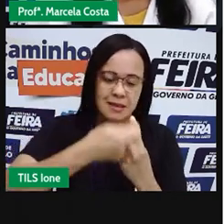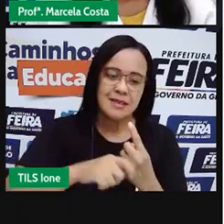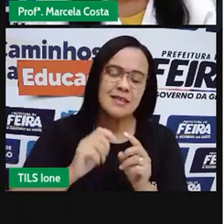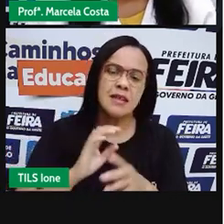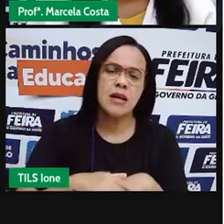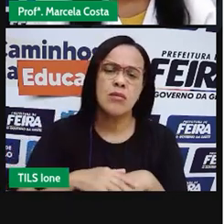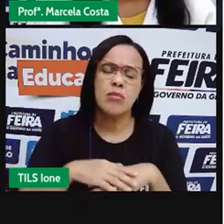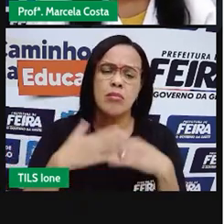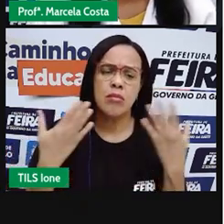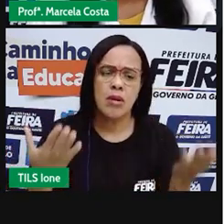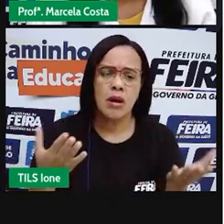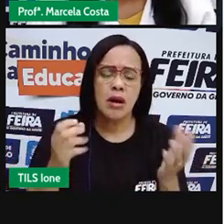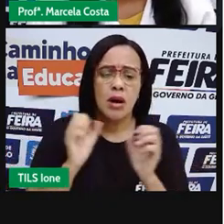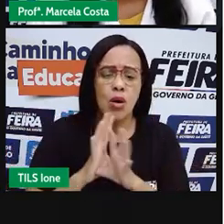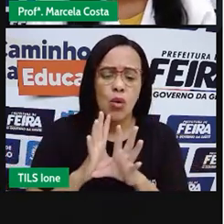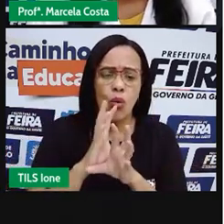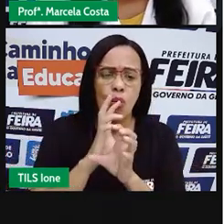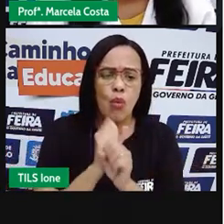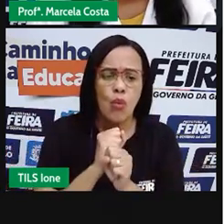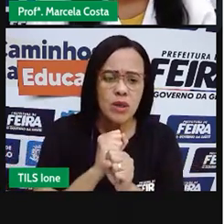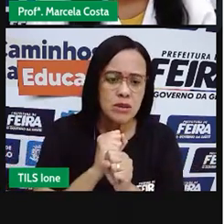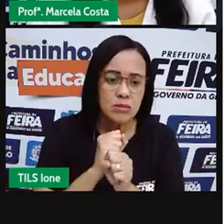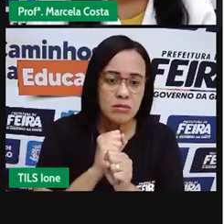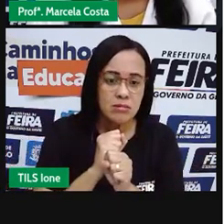Vamos contar o todo para ver quantas foram?